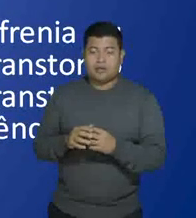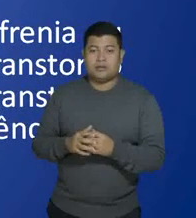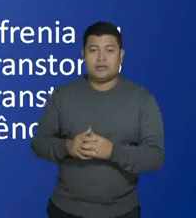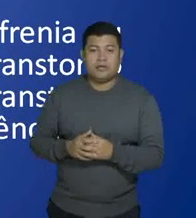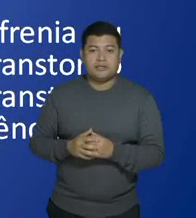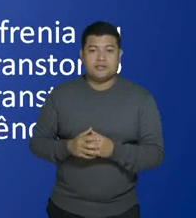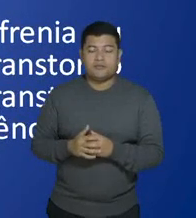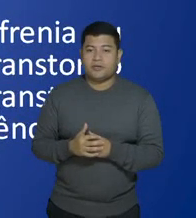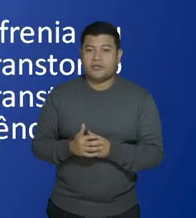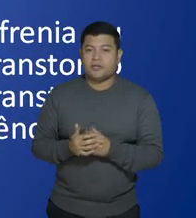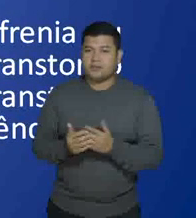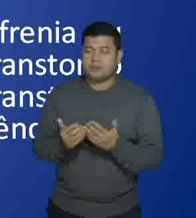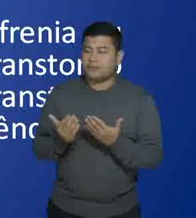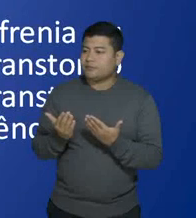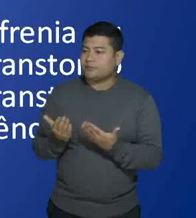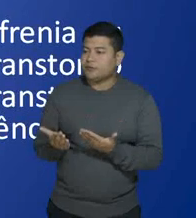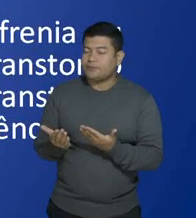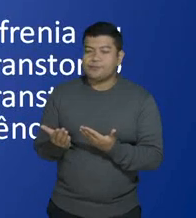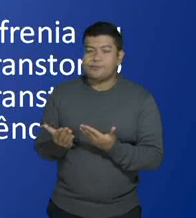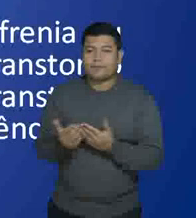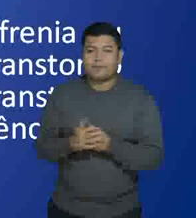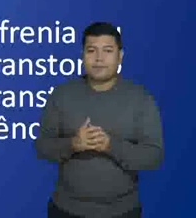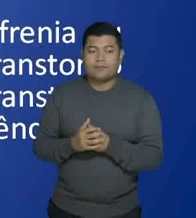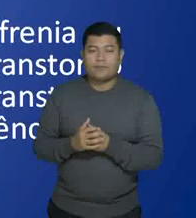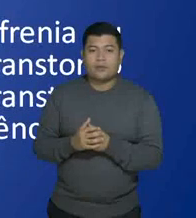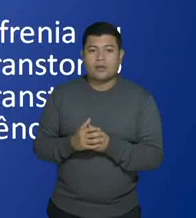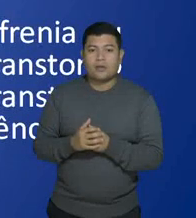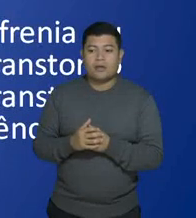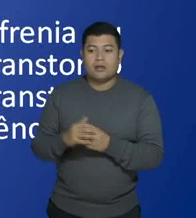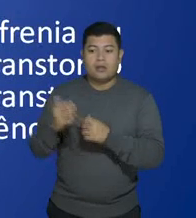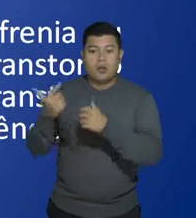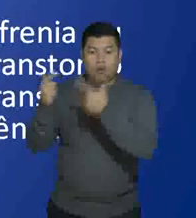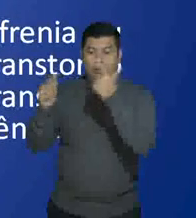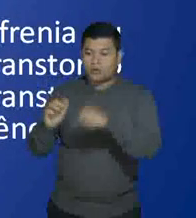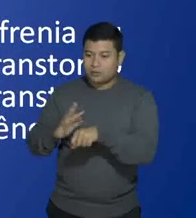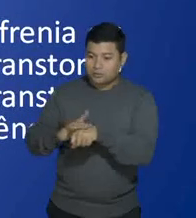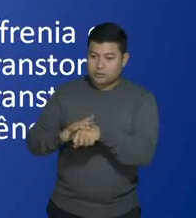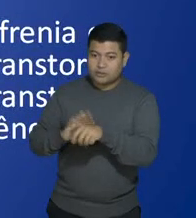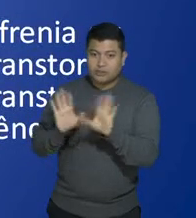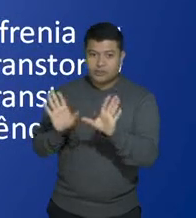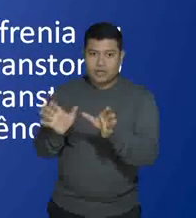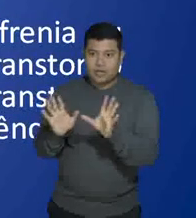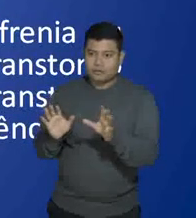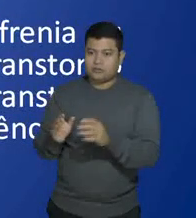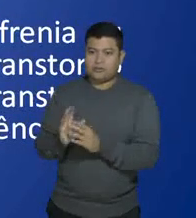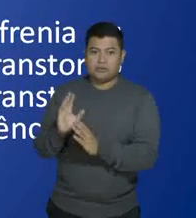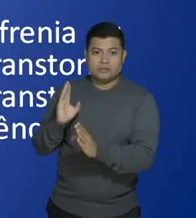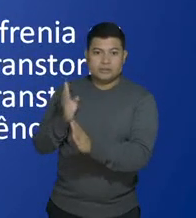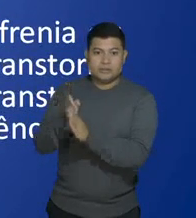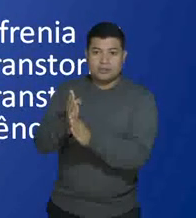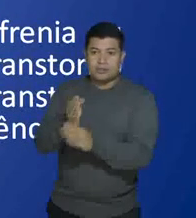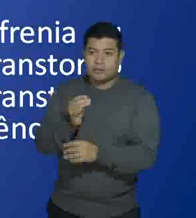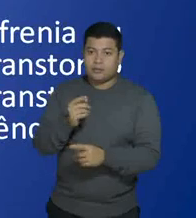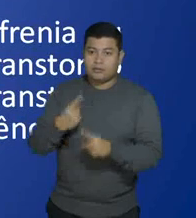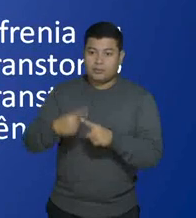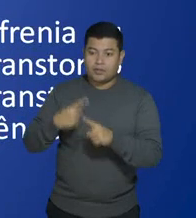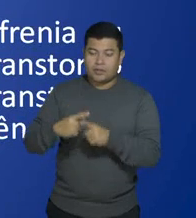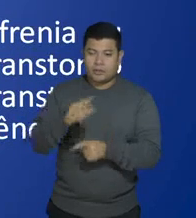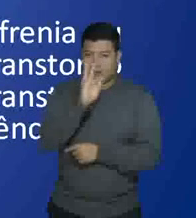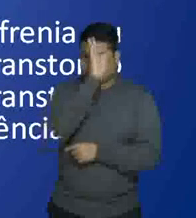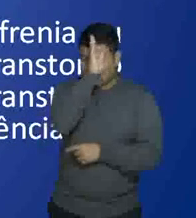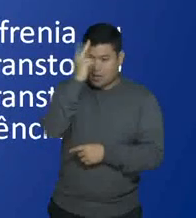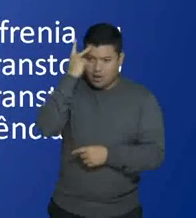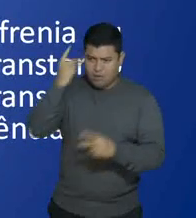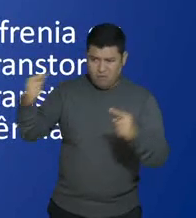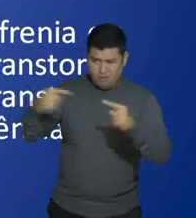outras patologias que têm esses sintomas, mas elas são patologias já fechadas, então não dá para dizer, ele é esquizofrênico e TDAH. Aí